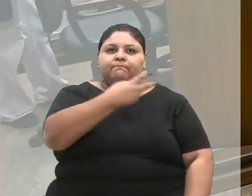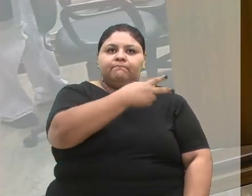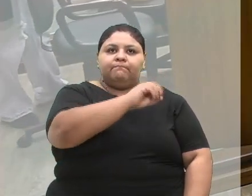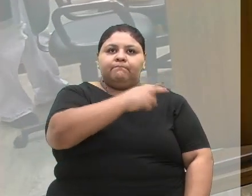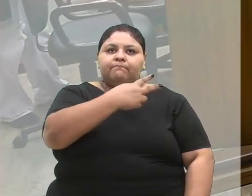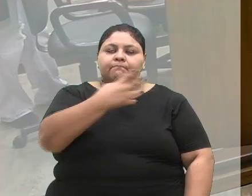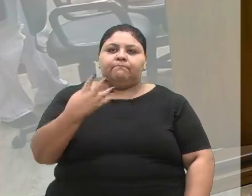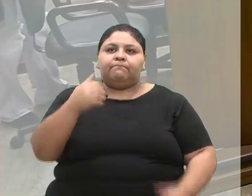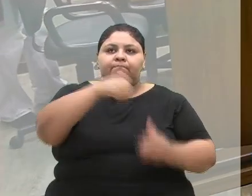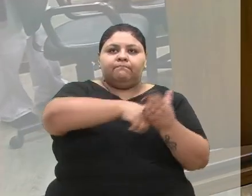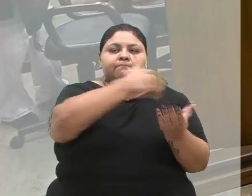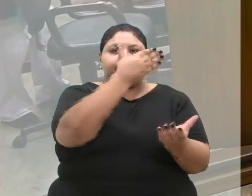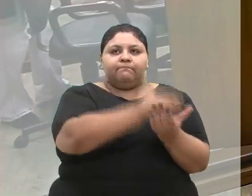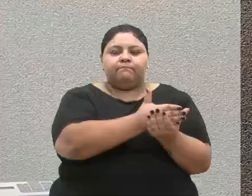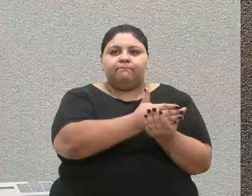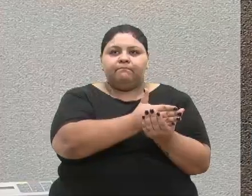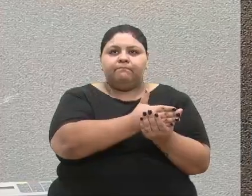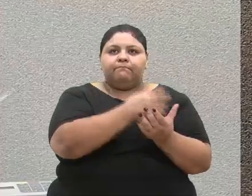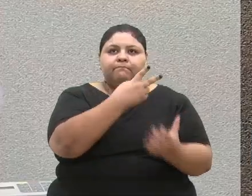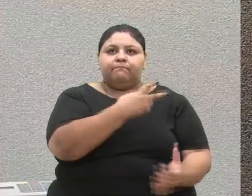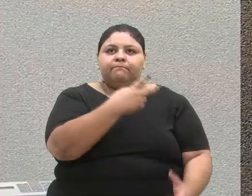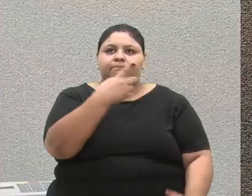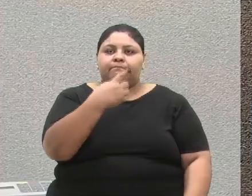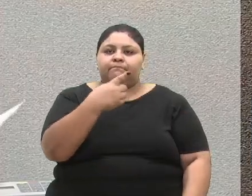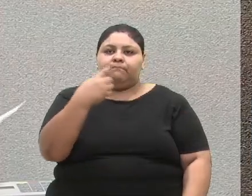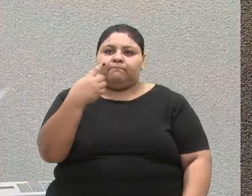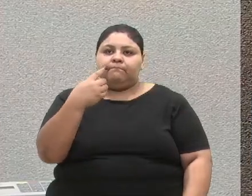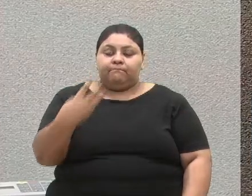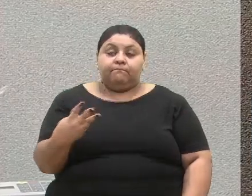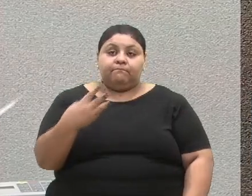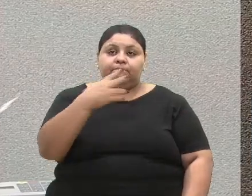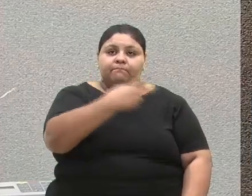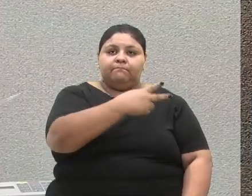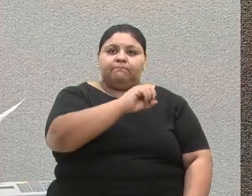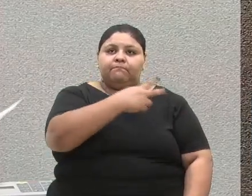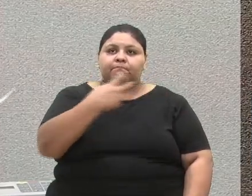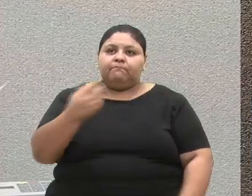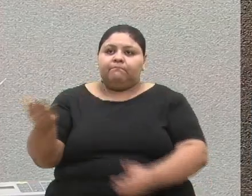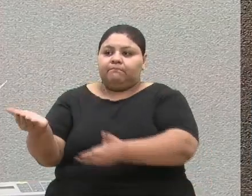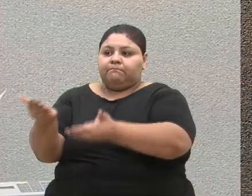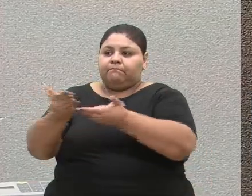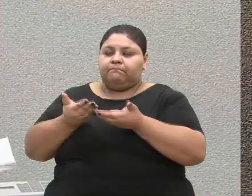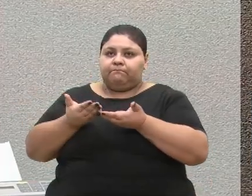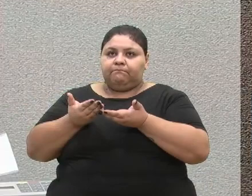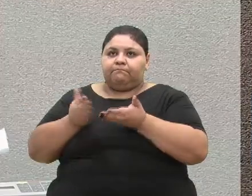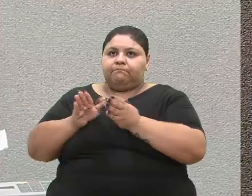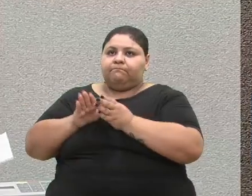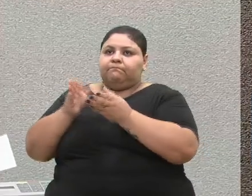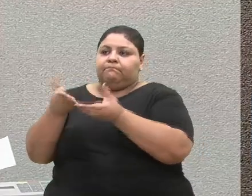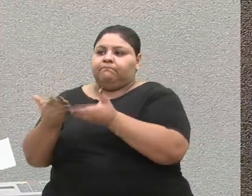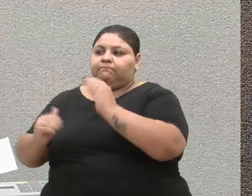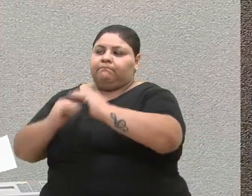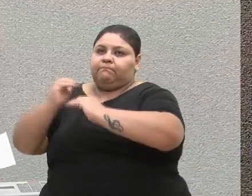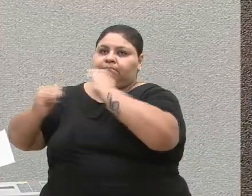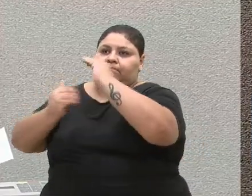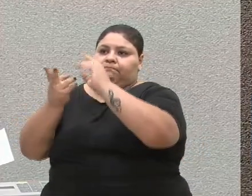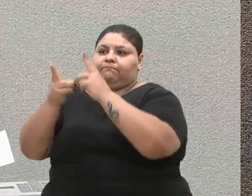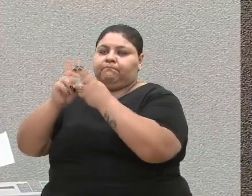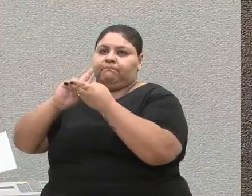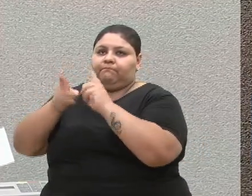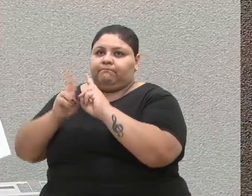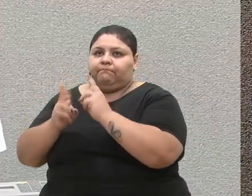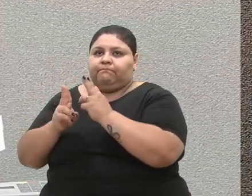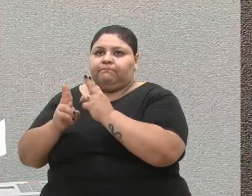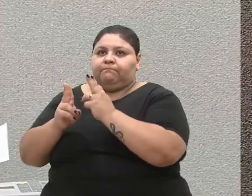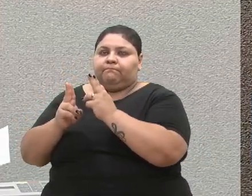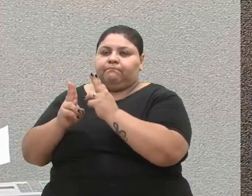154/2023, contido no processo 203/2023. Recebe esta Comissão de Desenvolvimento Urbano, Transporte